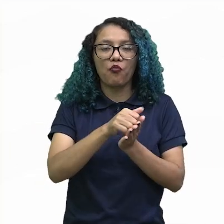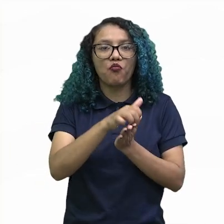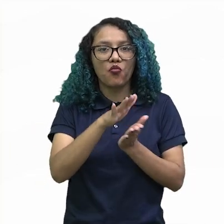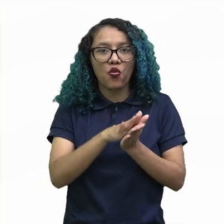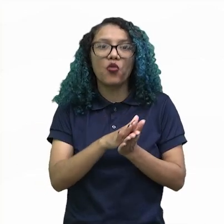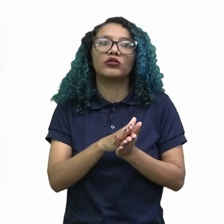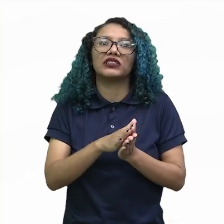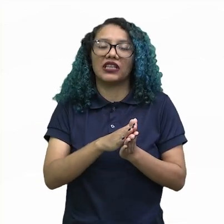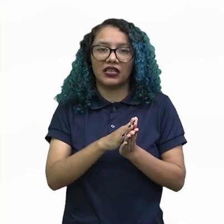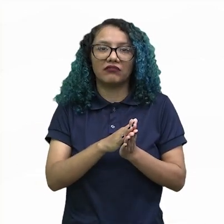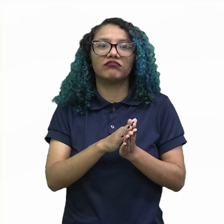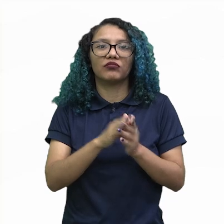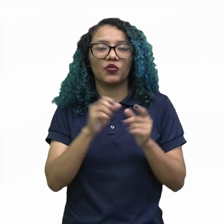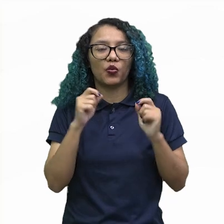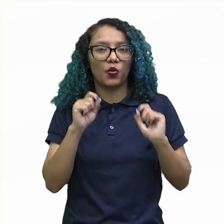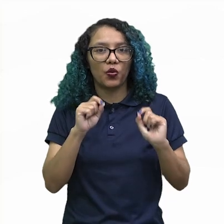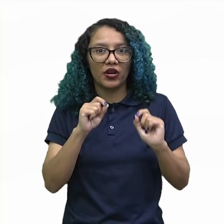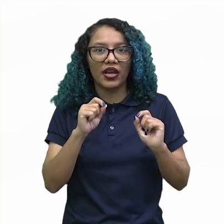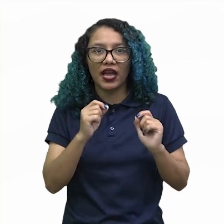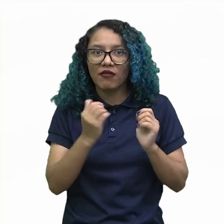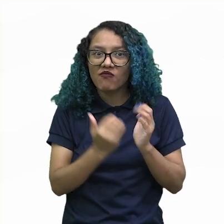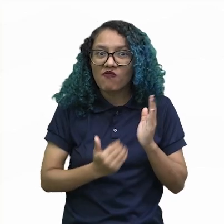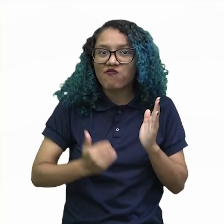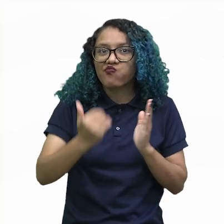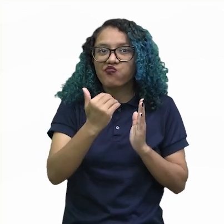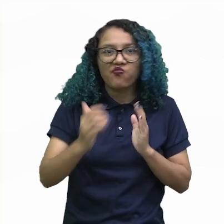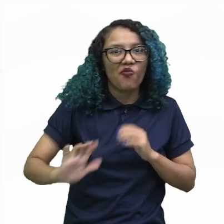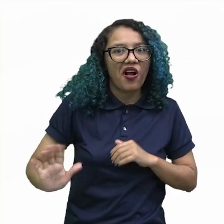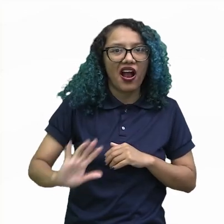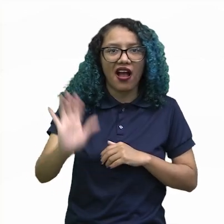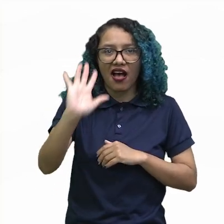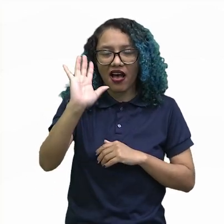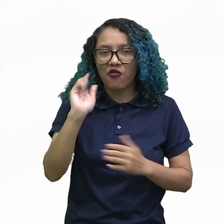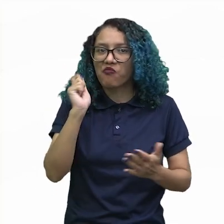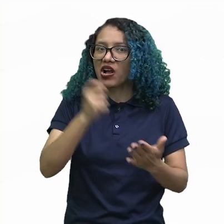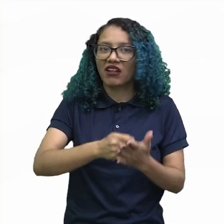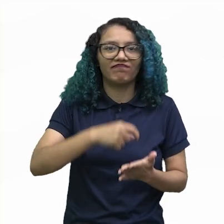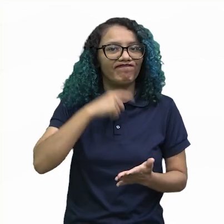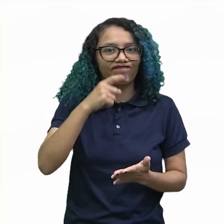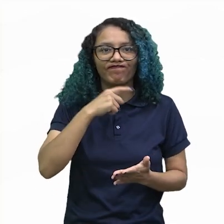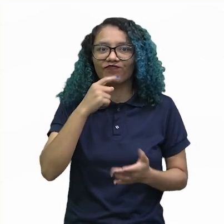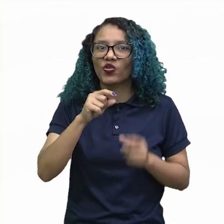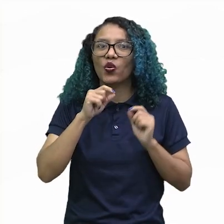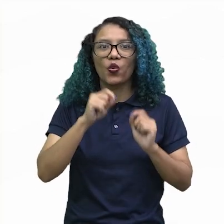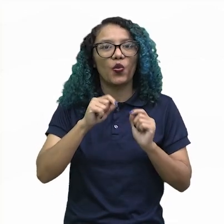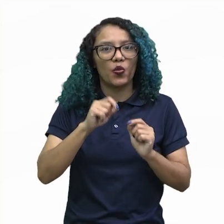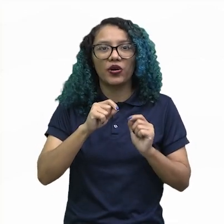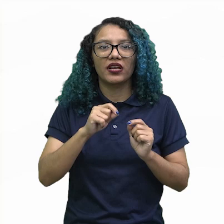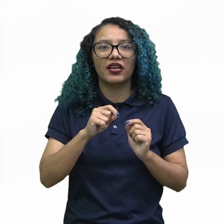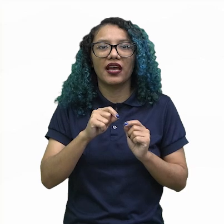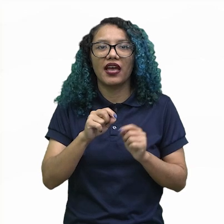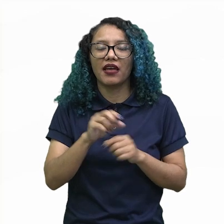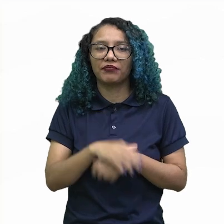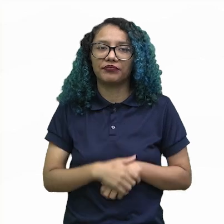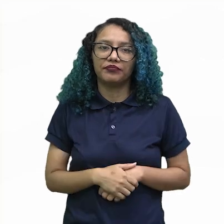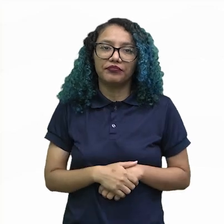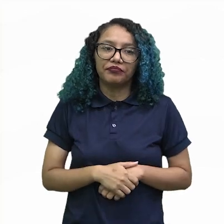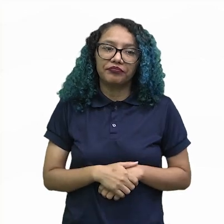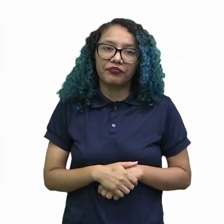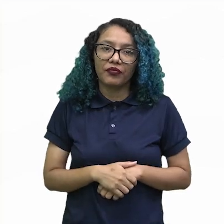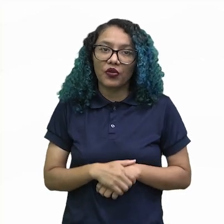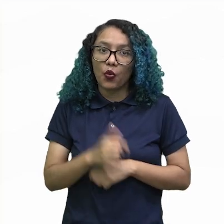não seja muito grande e, de repente, você não consiga pagar, e aí você vai ter seu nome negativado, não vai conseguir